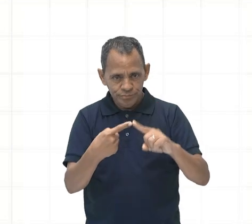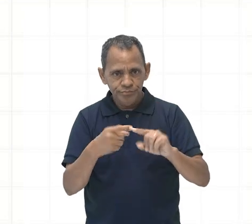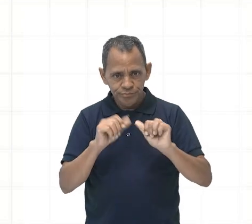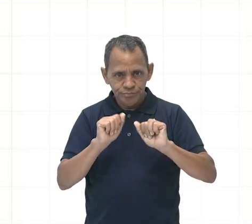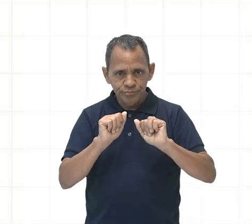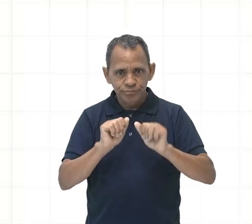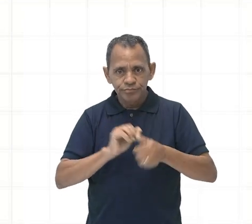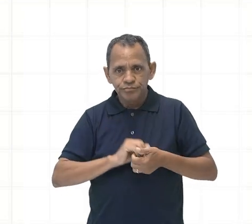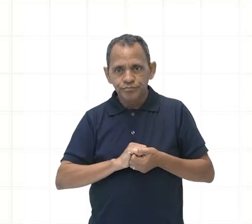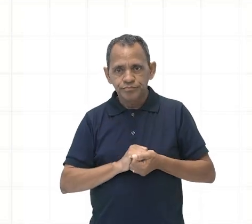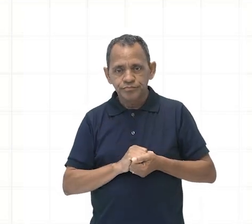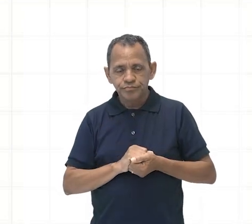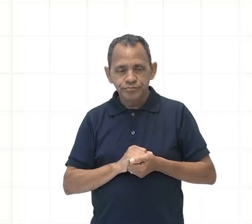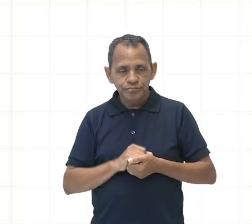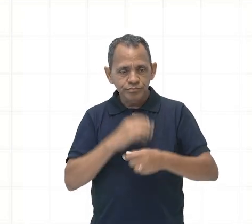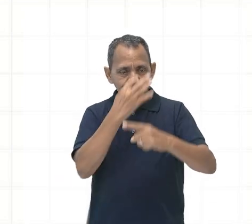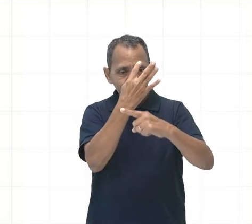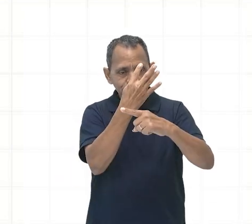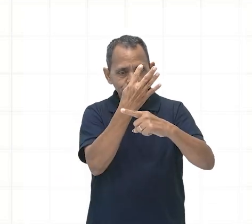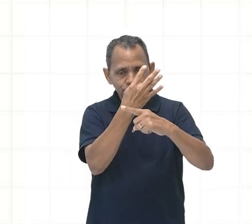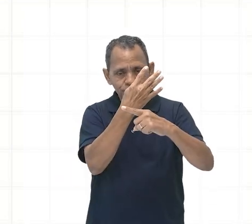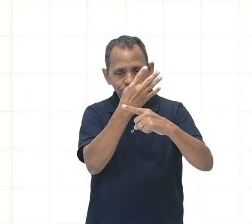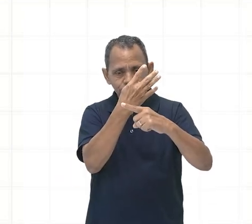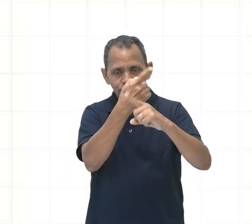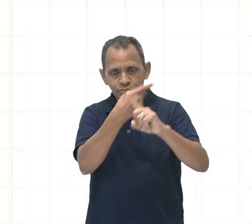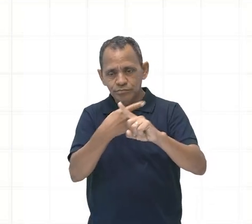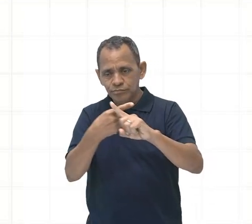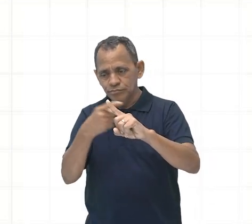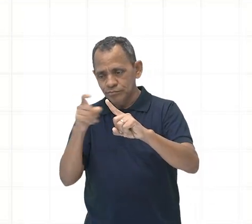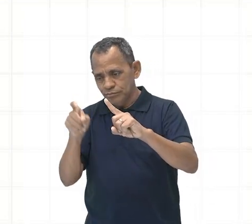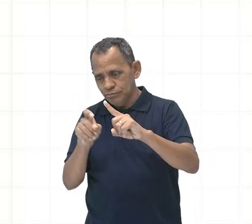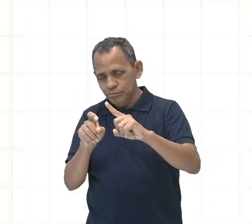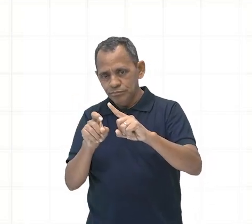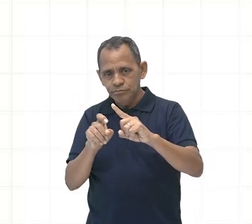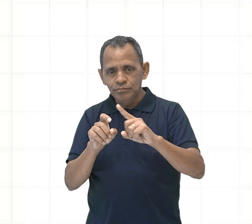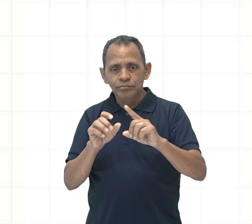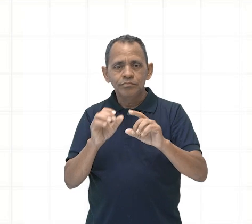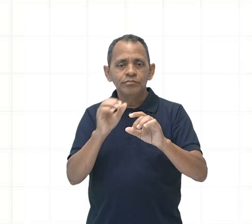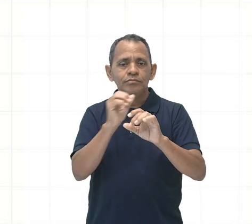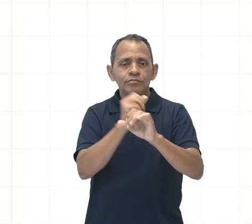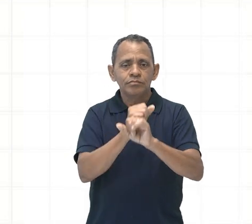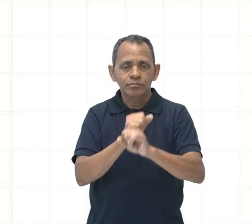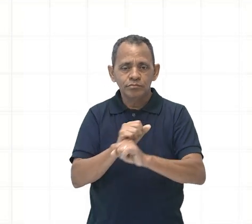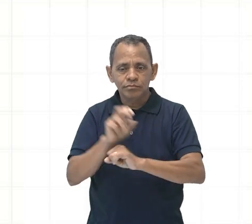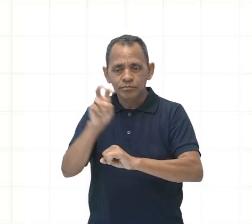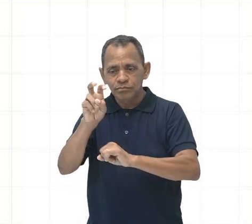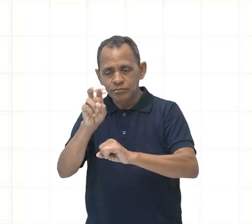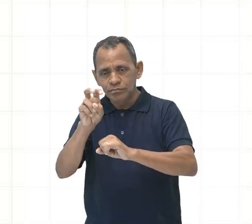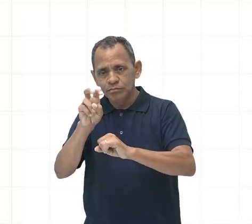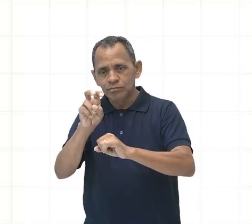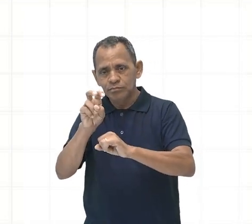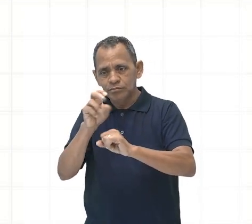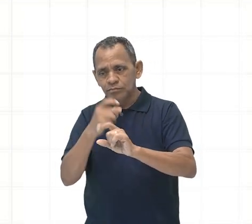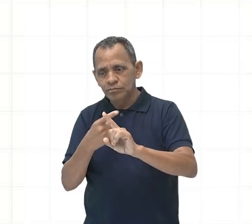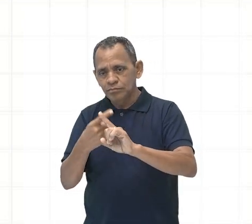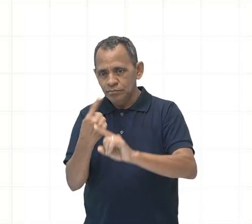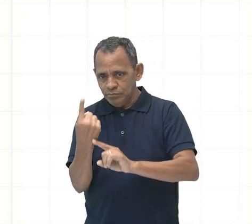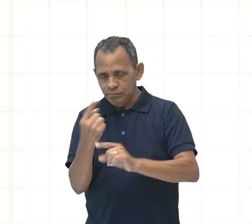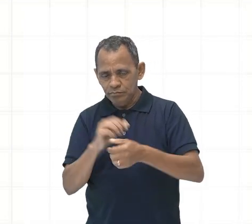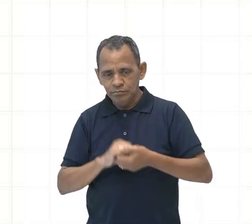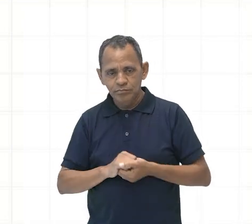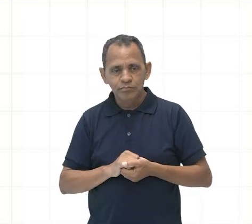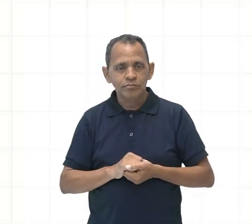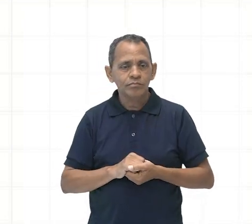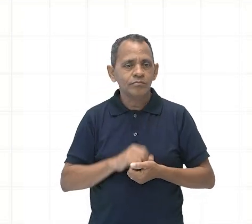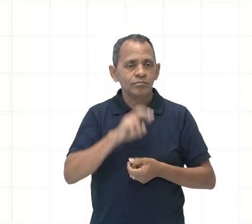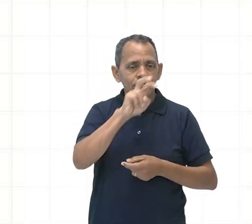extremos. Então, 4 vezes x é igual a 5 vezes 1. Correto. Então, 5 dividido por